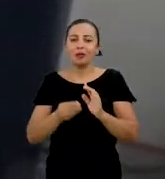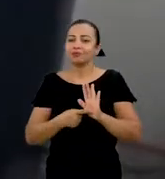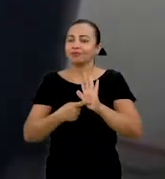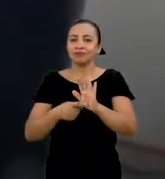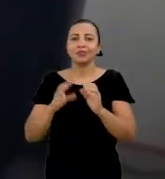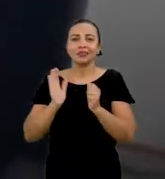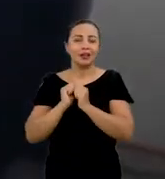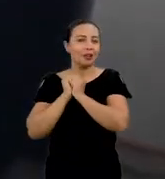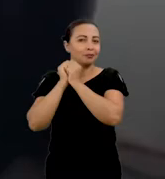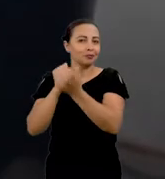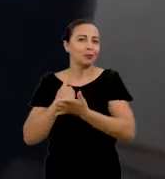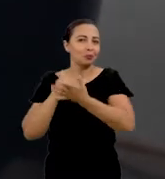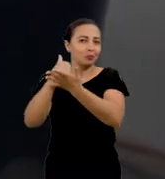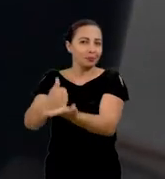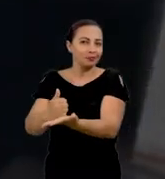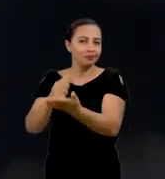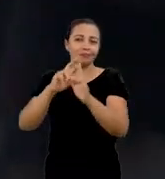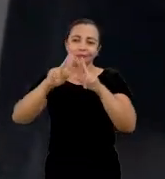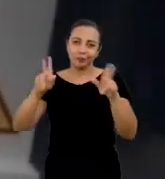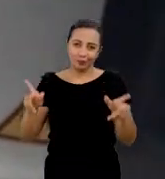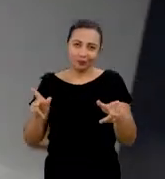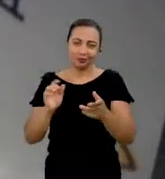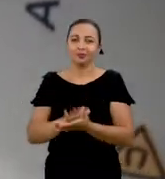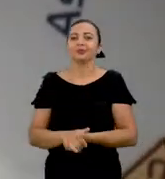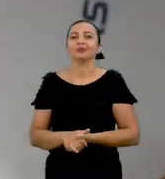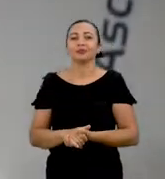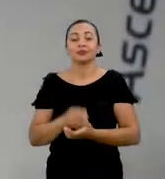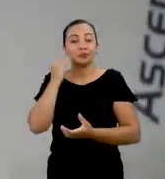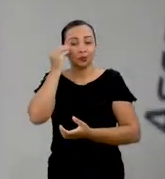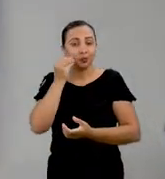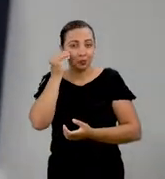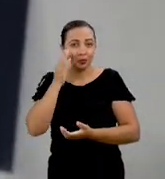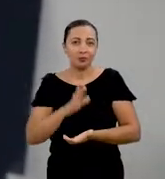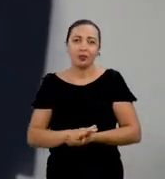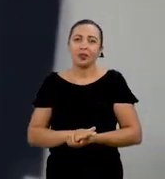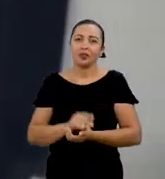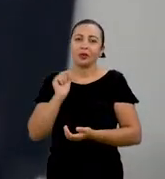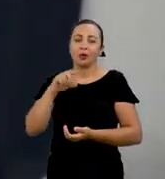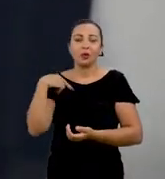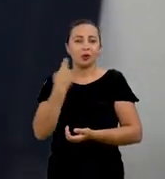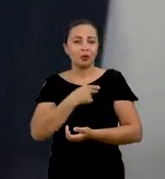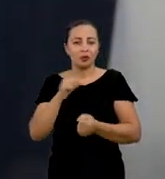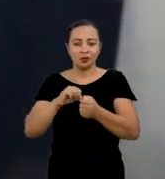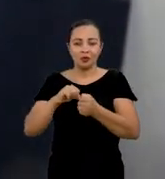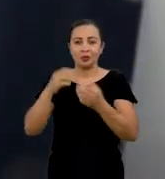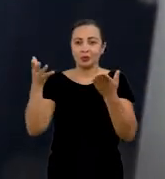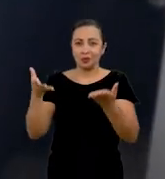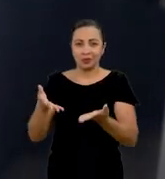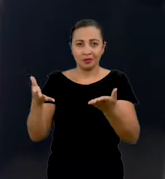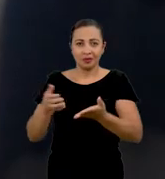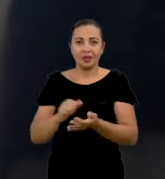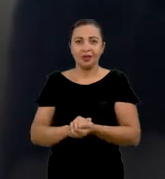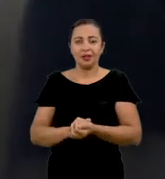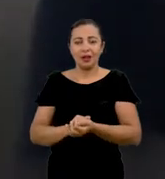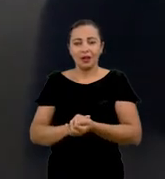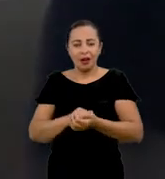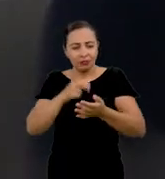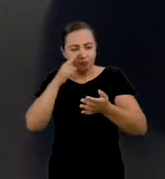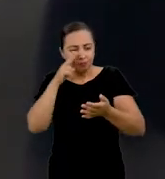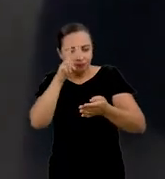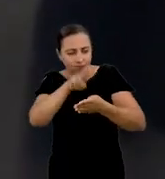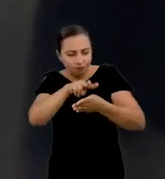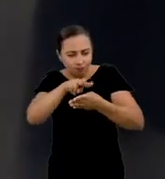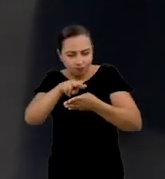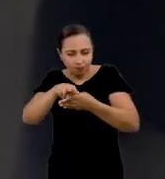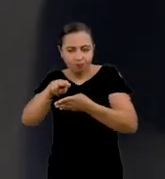e o único aqui no semiárido né então a universidade se destaca é uma grande parceira Nossa por que